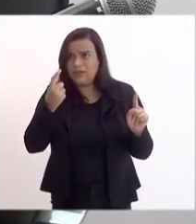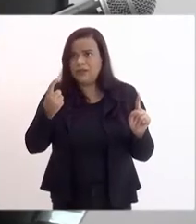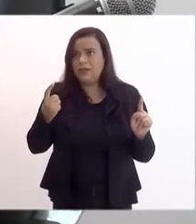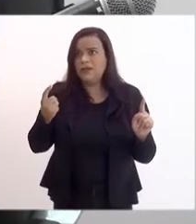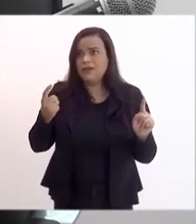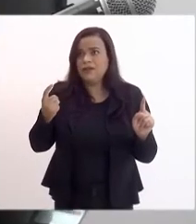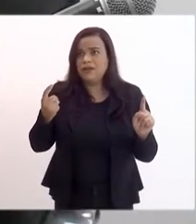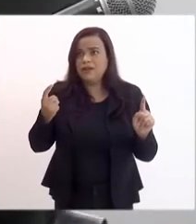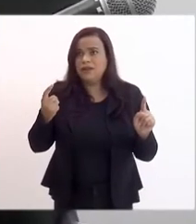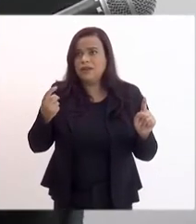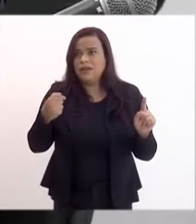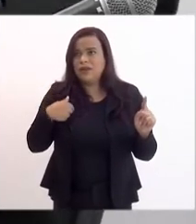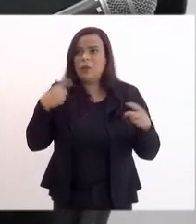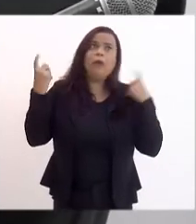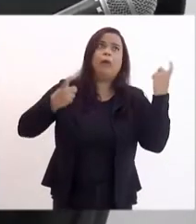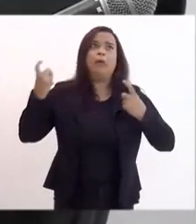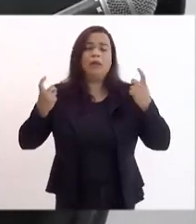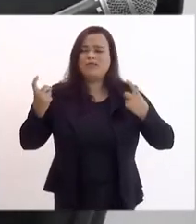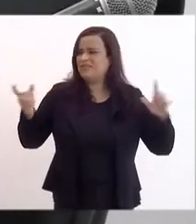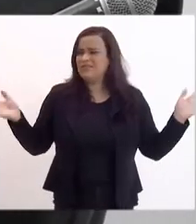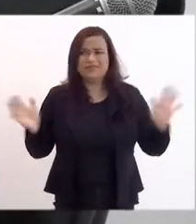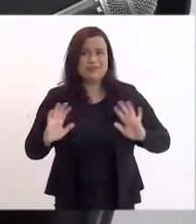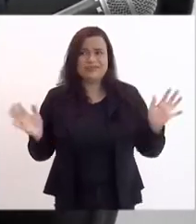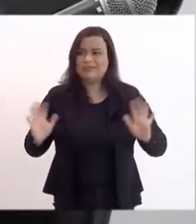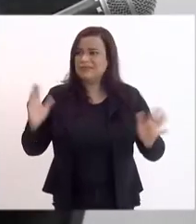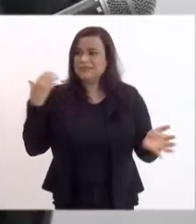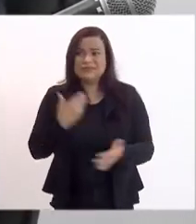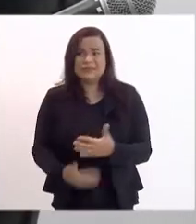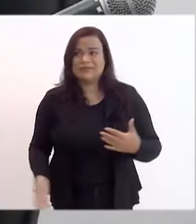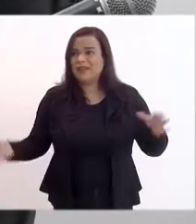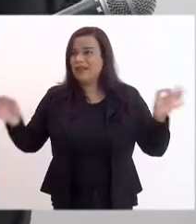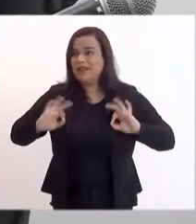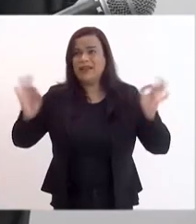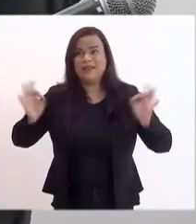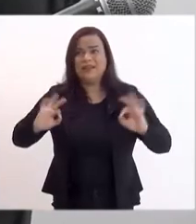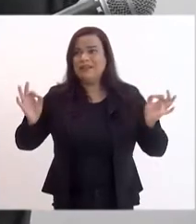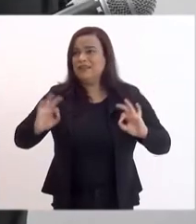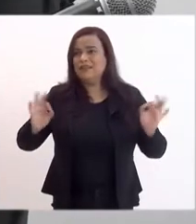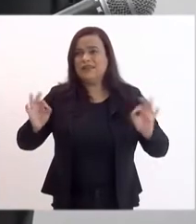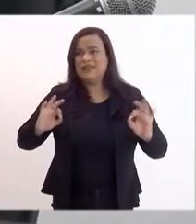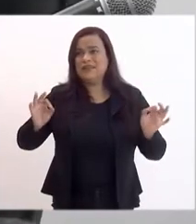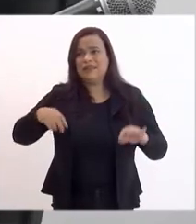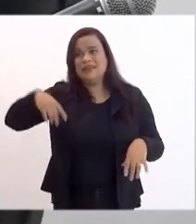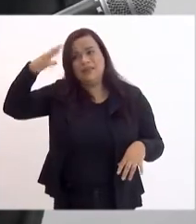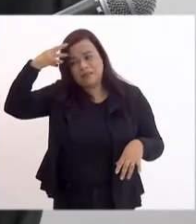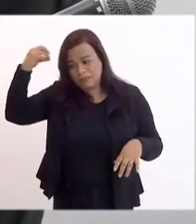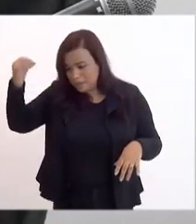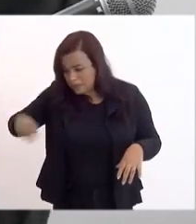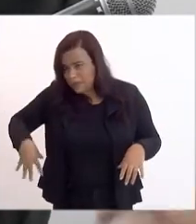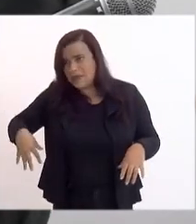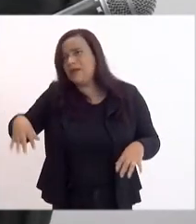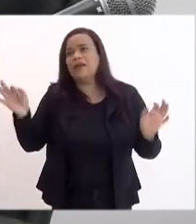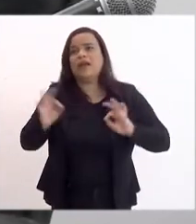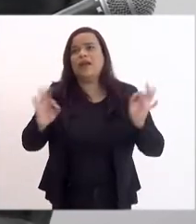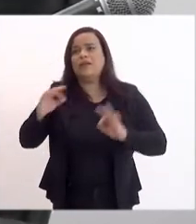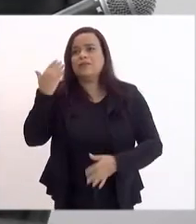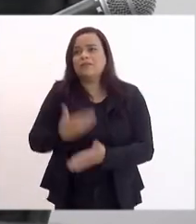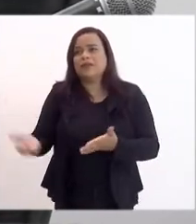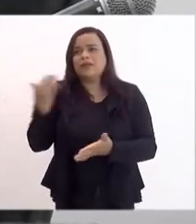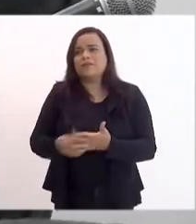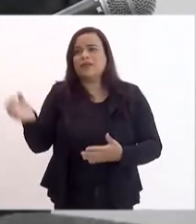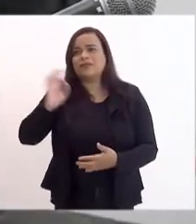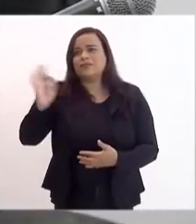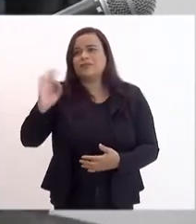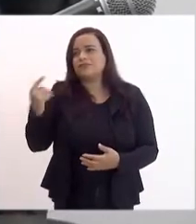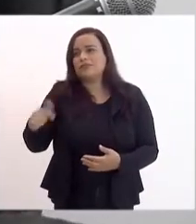perco mais um fio de cabelo por causa disso. Graças a Deus. Até não cai um fio de cabelo por causa disso. Até porque não tem mais para perder, né, Márcio? Por isso.